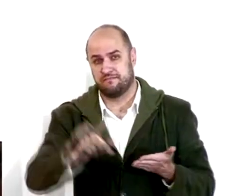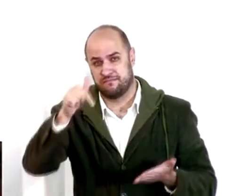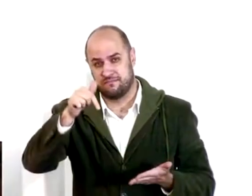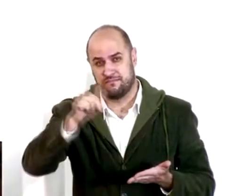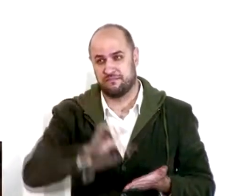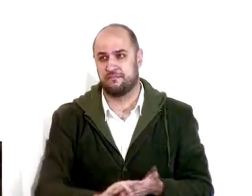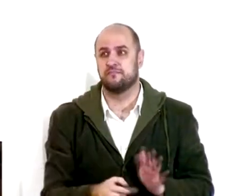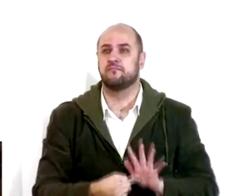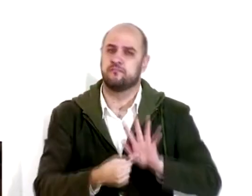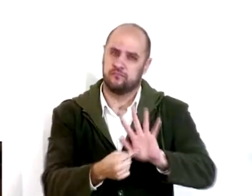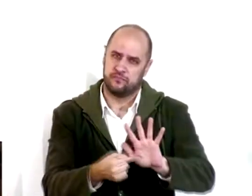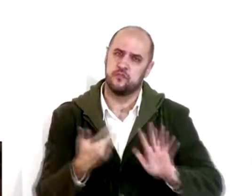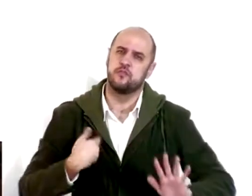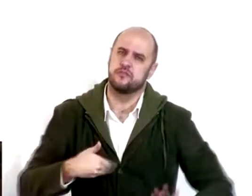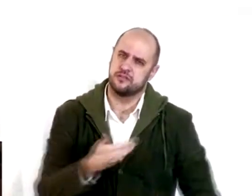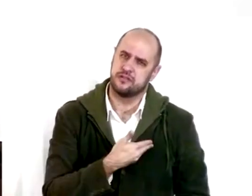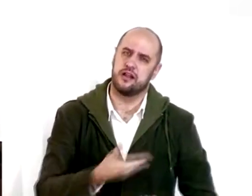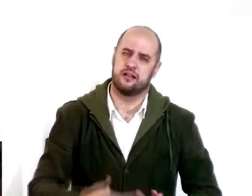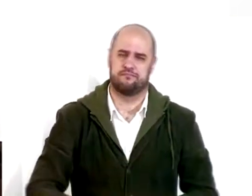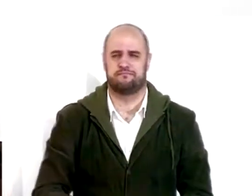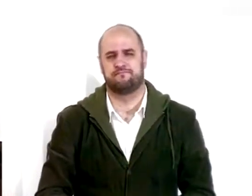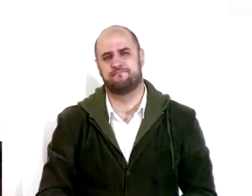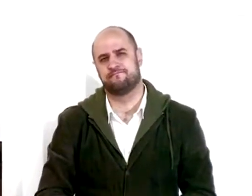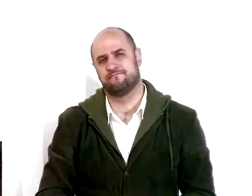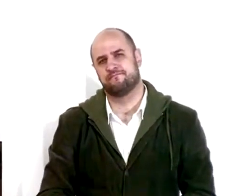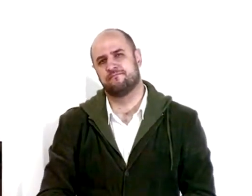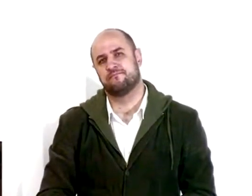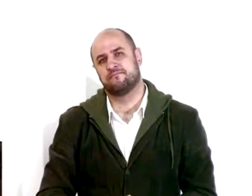nos mostram isso.